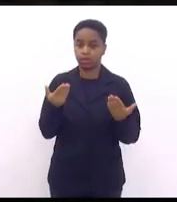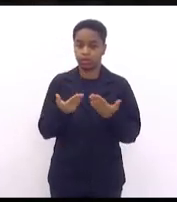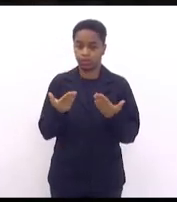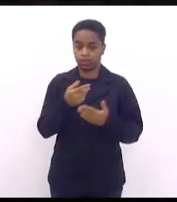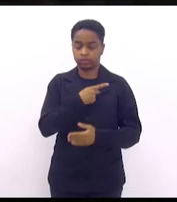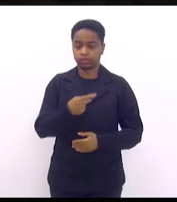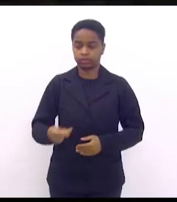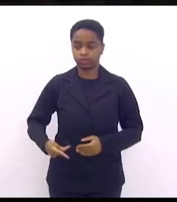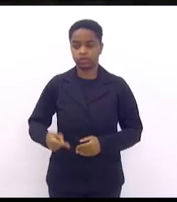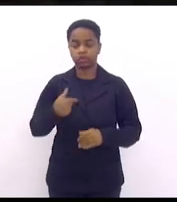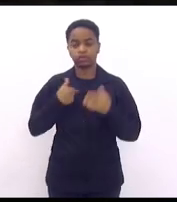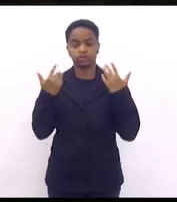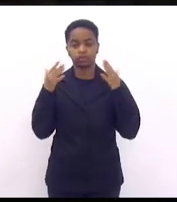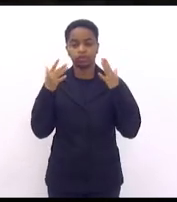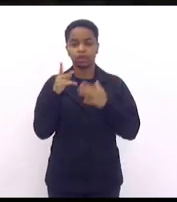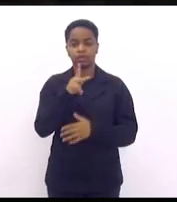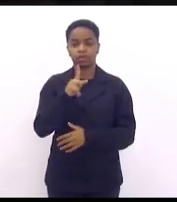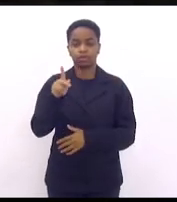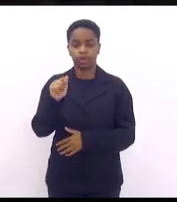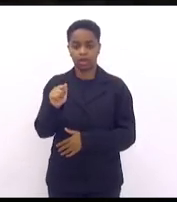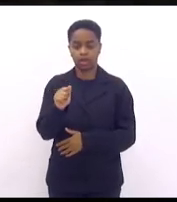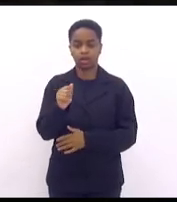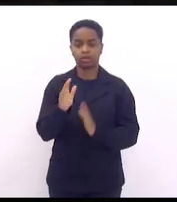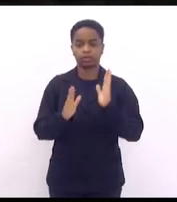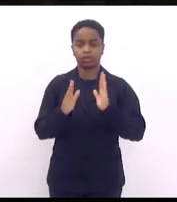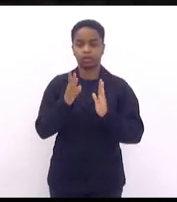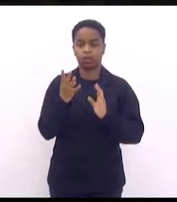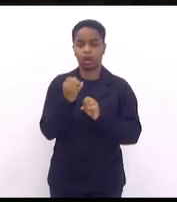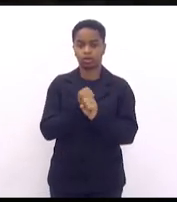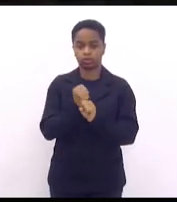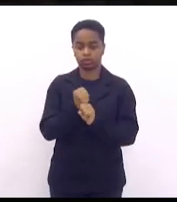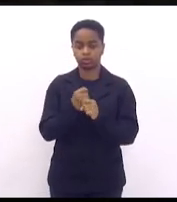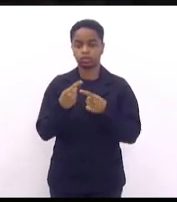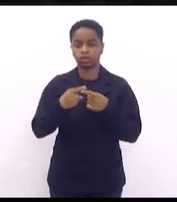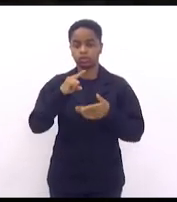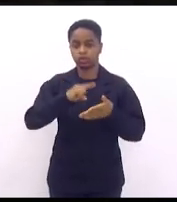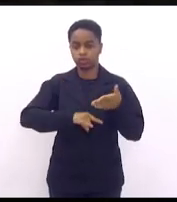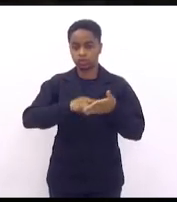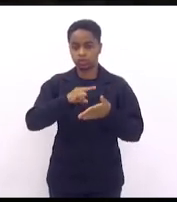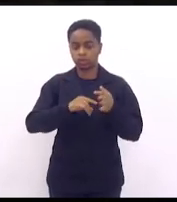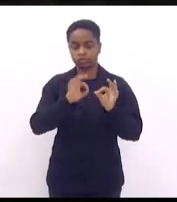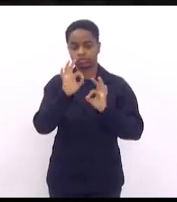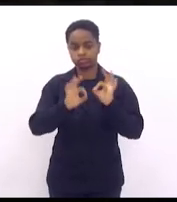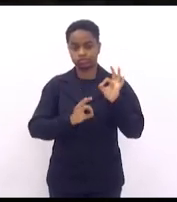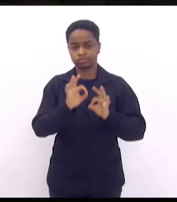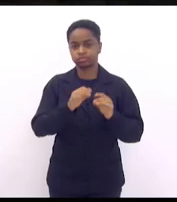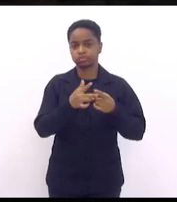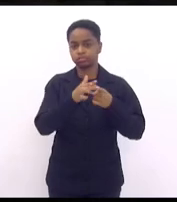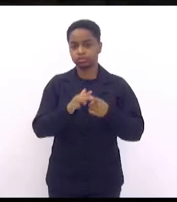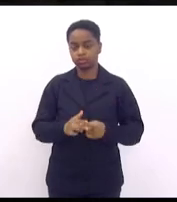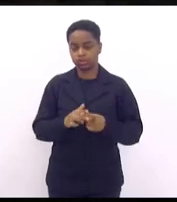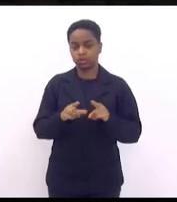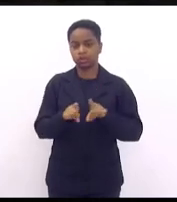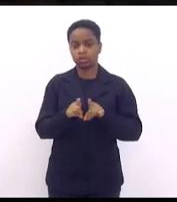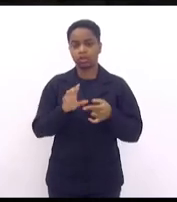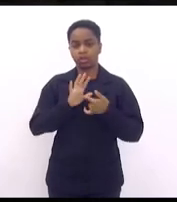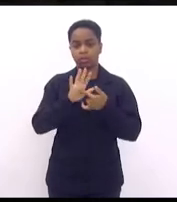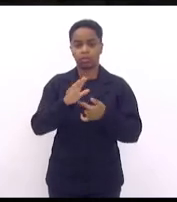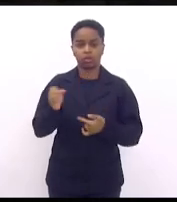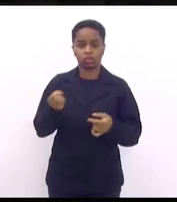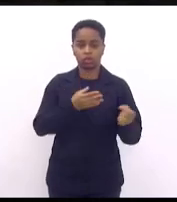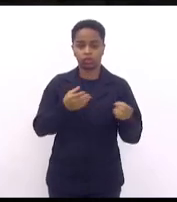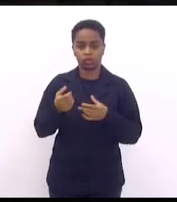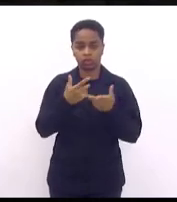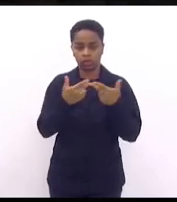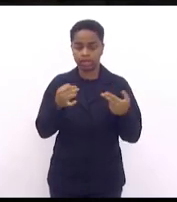presidente, para elogiar o PPA para os próximos 4 anos, um documento que foi aperfeiçoado, trazendo algumas inovações, como